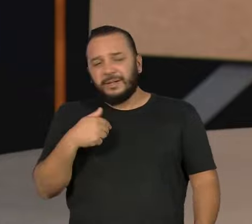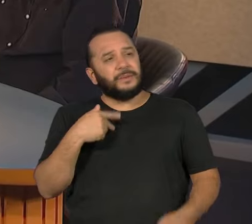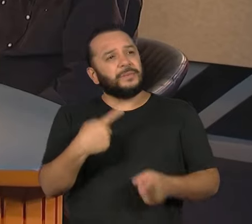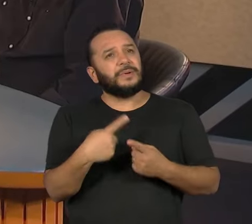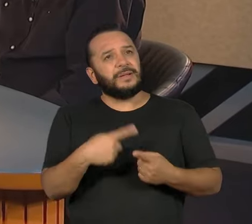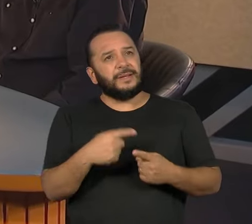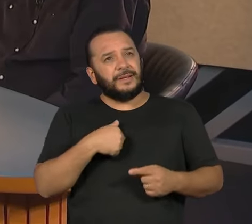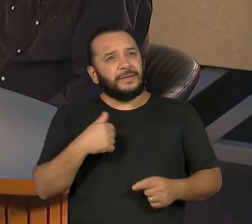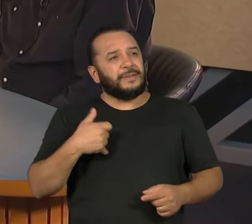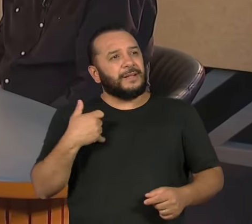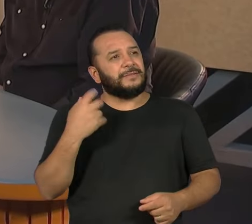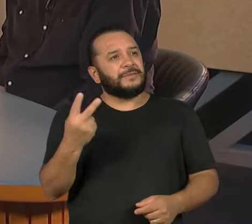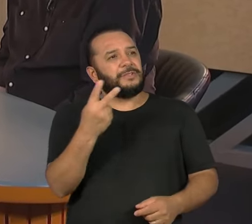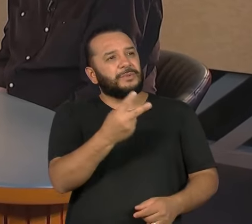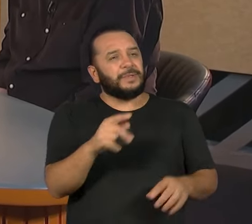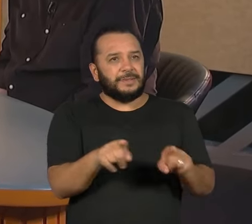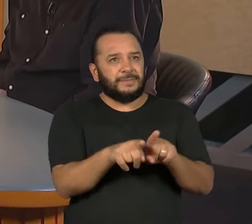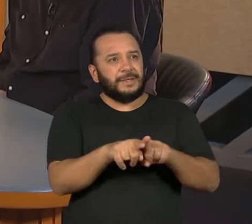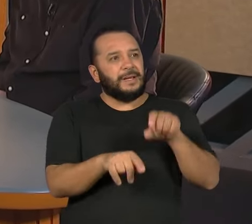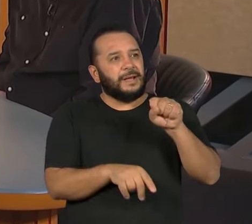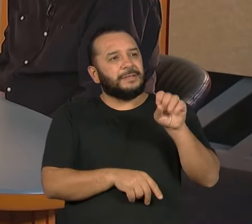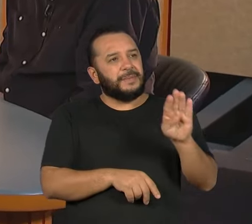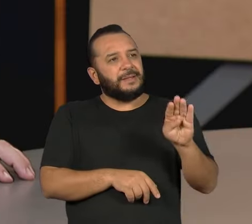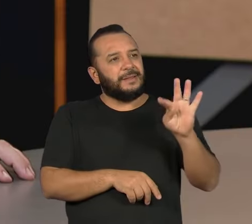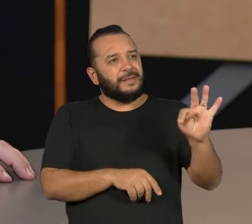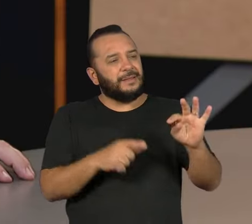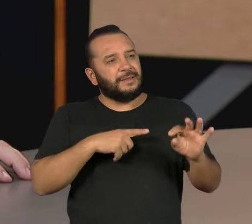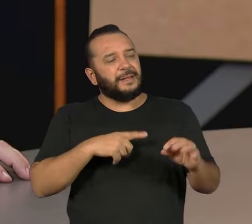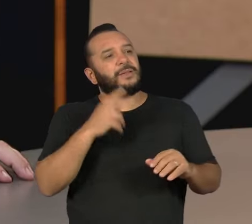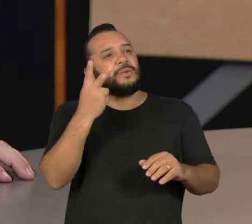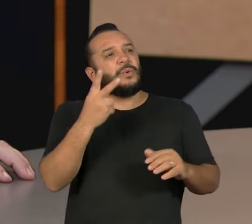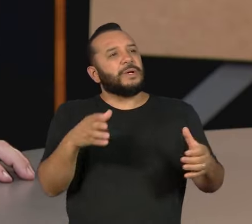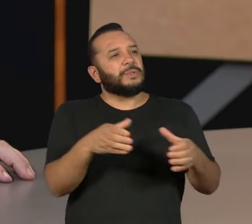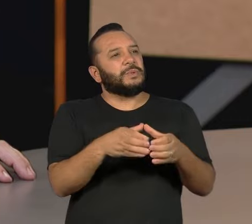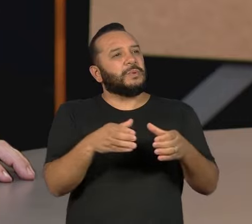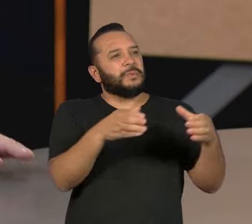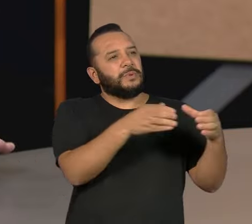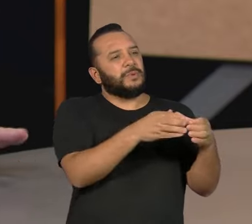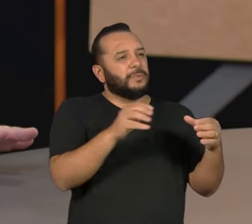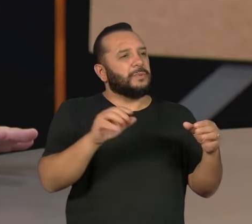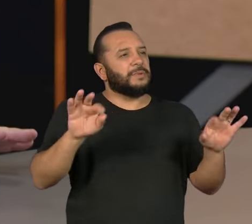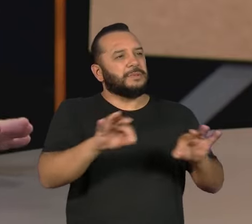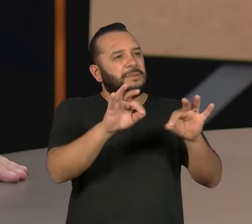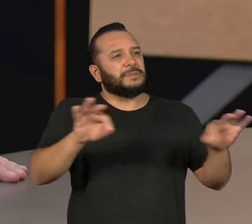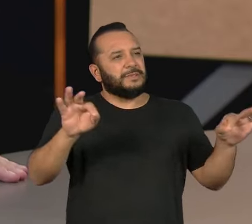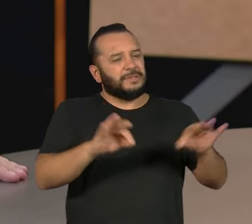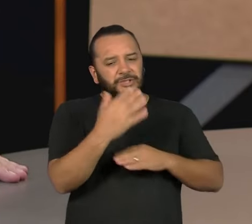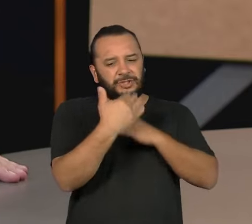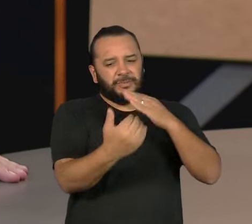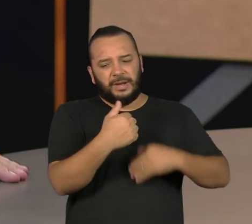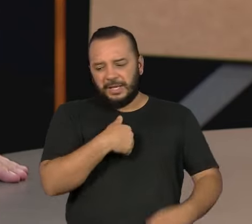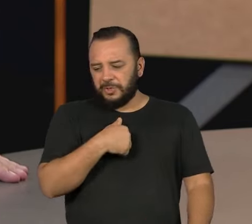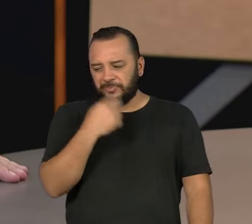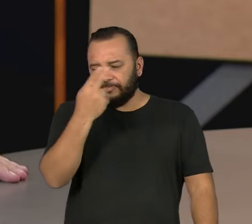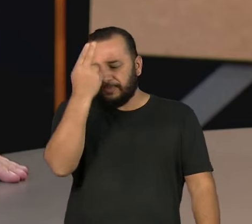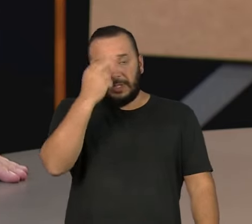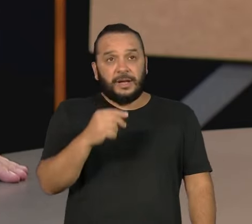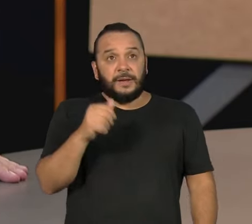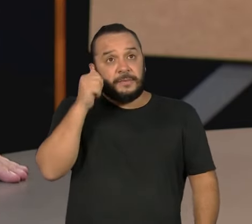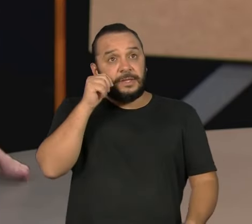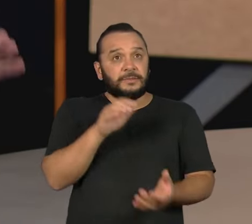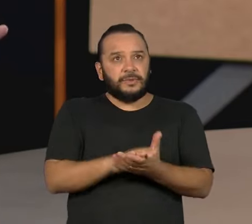Primeiro que eu tenho 22 anos dela. Segundo, o SBT tem duas orquestras. Por que que eles iam pegar um cara de fora? Muito bem, isso sou eu. E a minha mulher, a